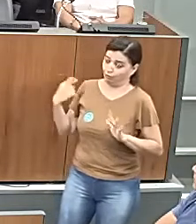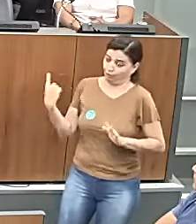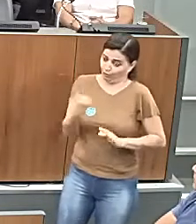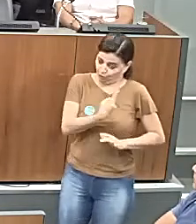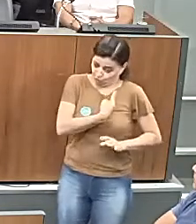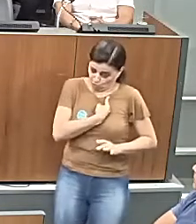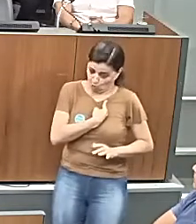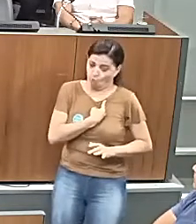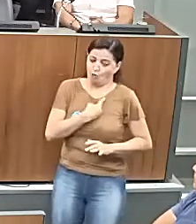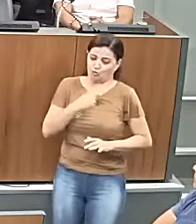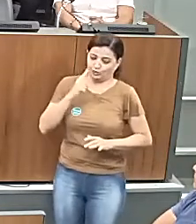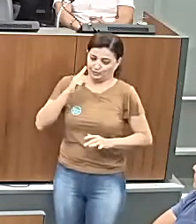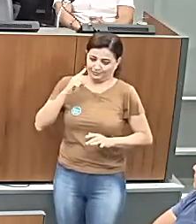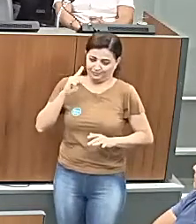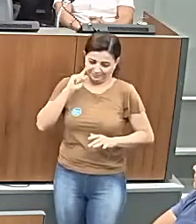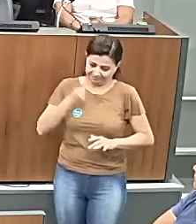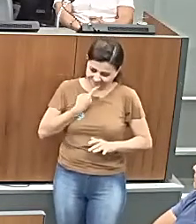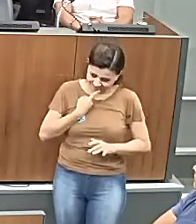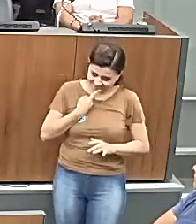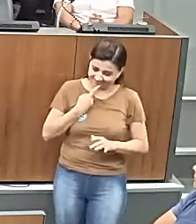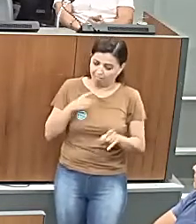simples assim.